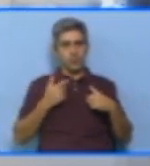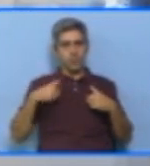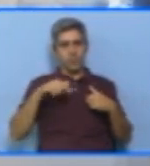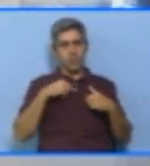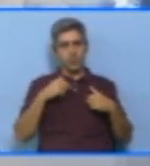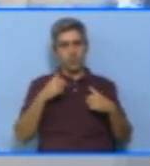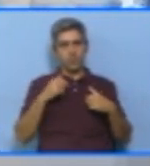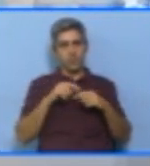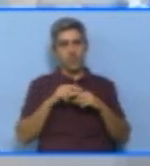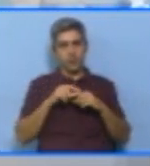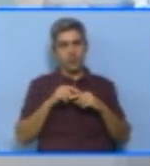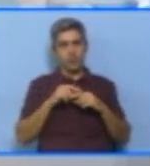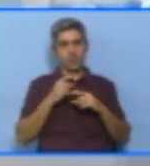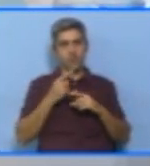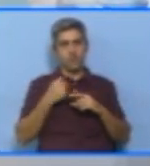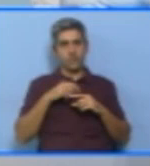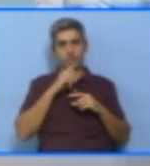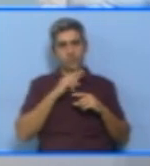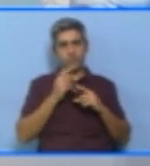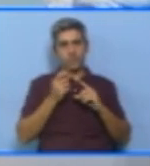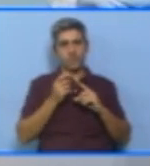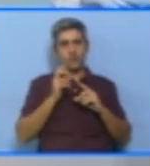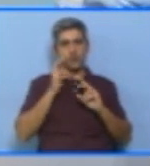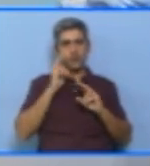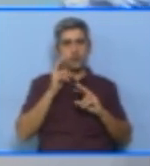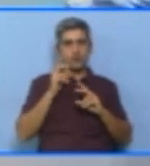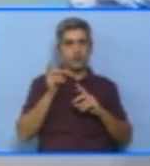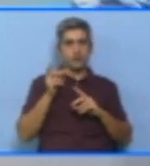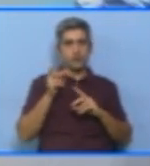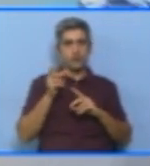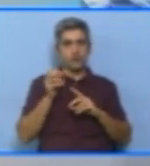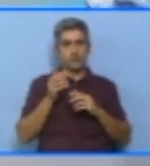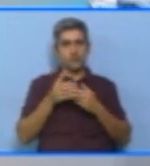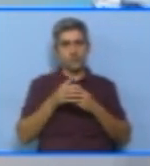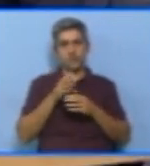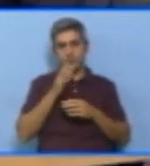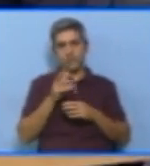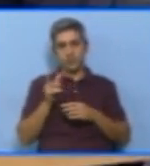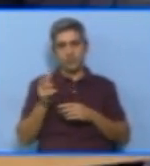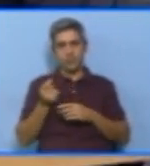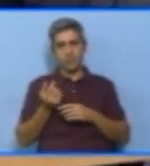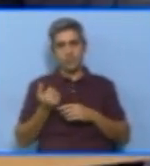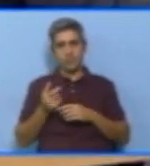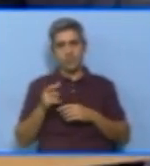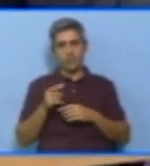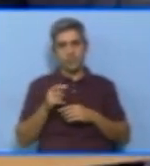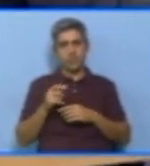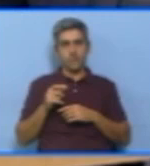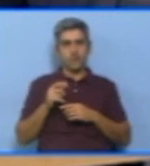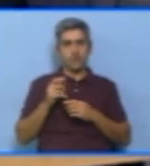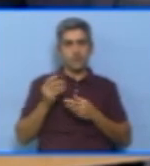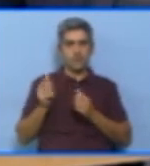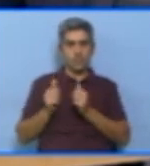kenosis, a renúncia àquilo que nós poderíamos considerar, e vem aqui na sequência do que foi dito já aqui pelo